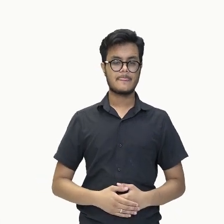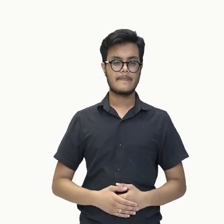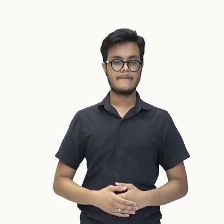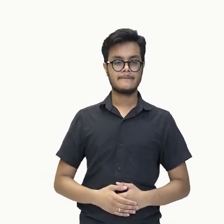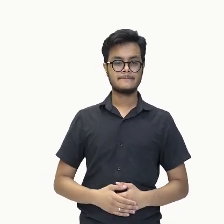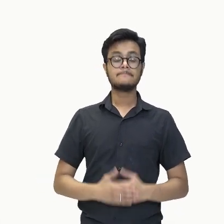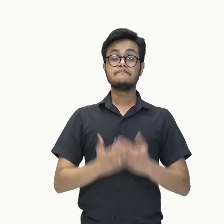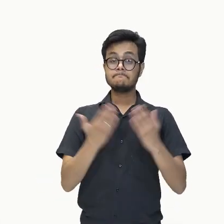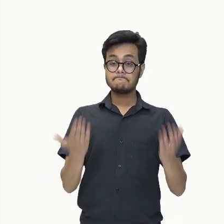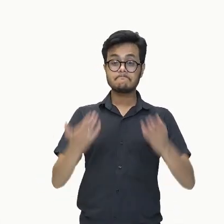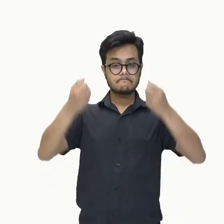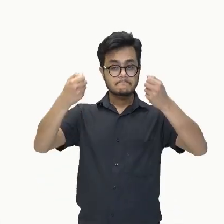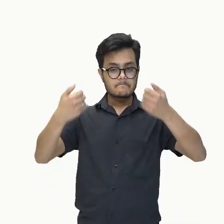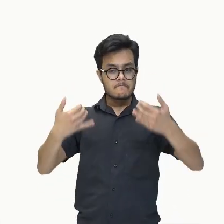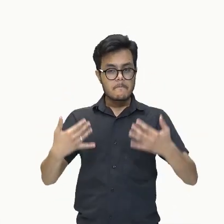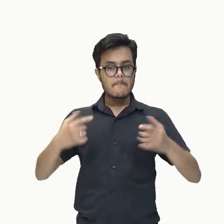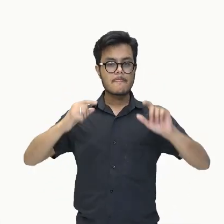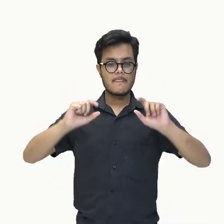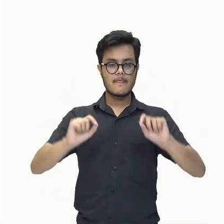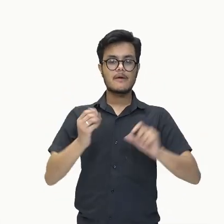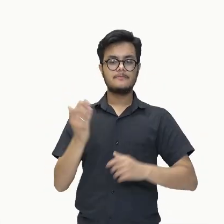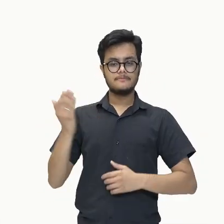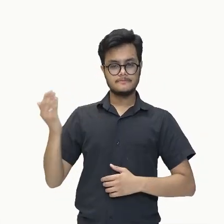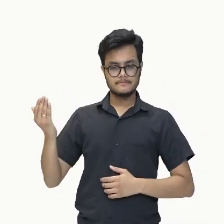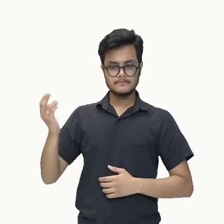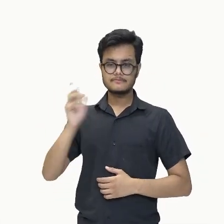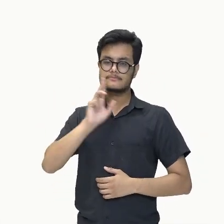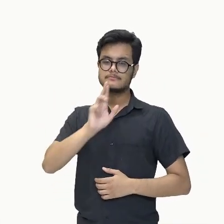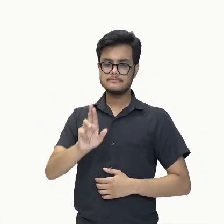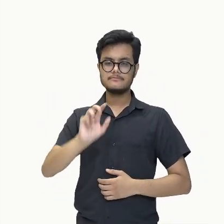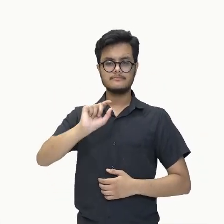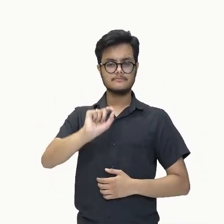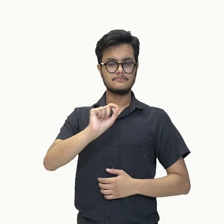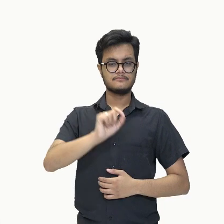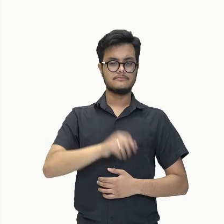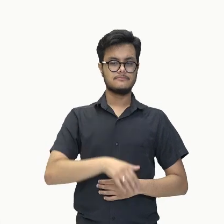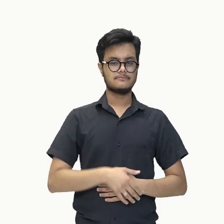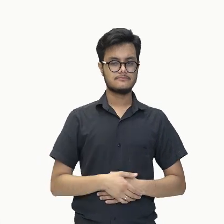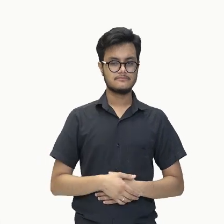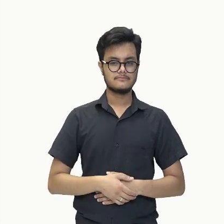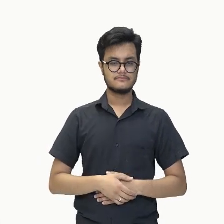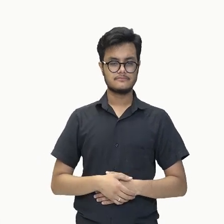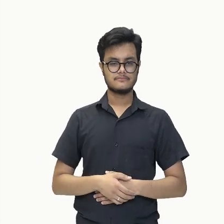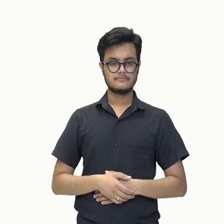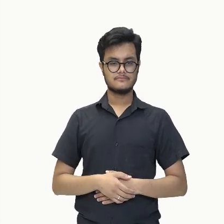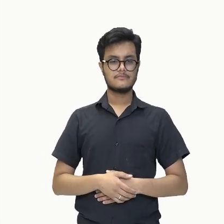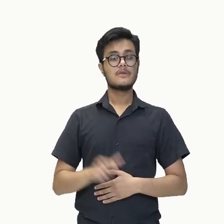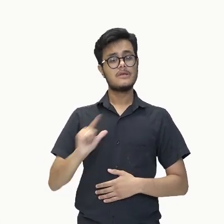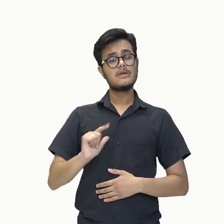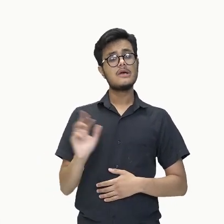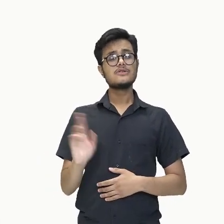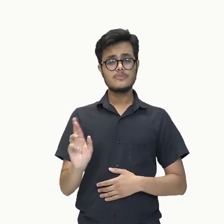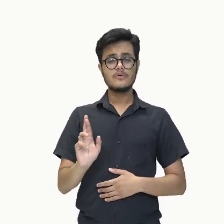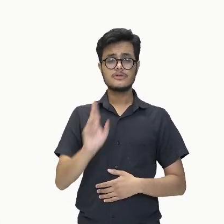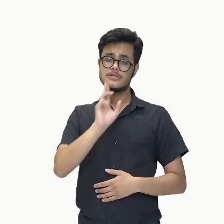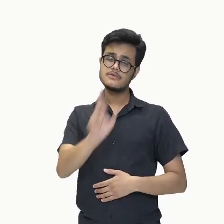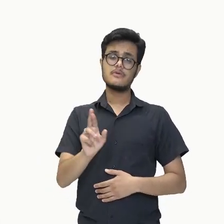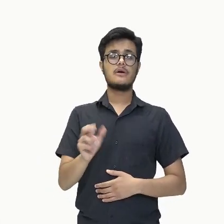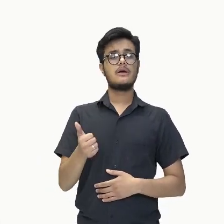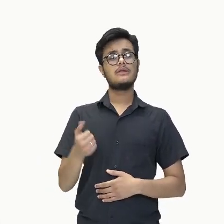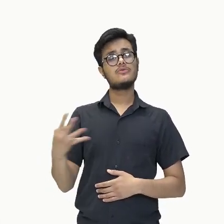né? Nesse ponto aqui, nós vamos recorrer aqui à nossa alternativa, né?